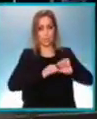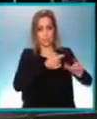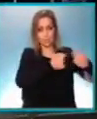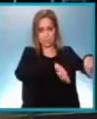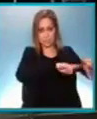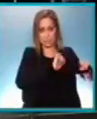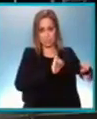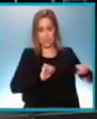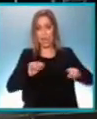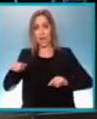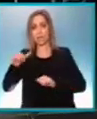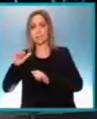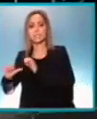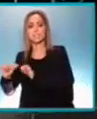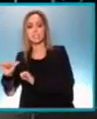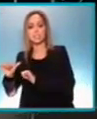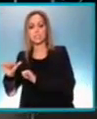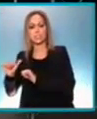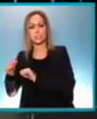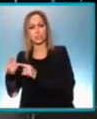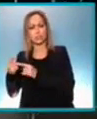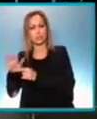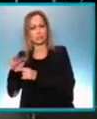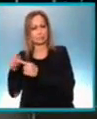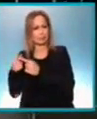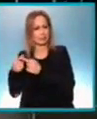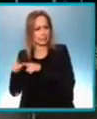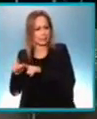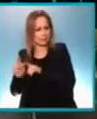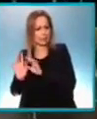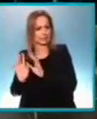área de cirurgia um bocadinho diferente do normal.